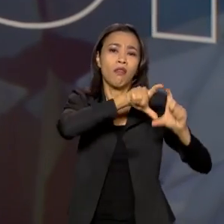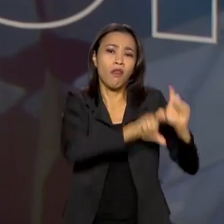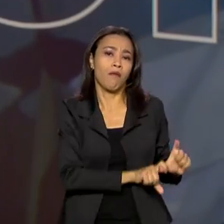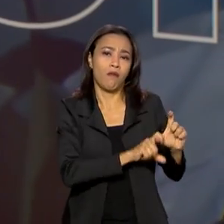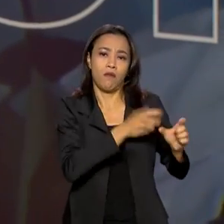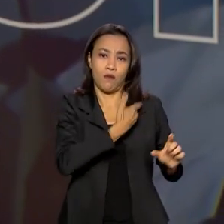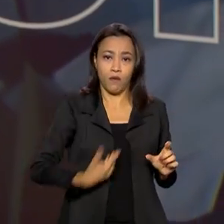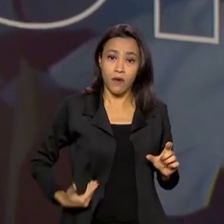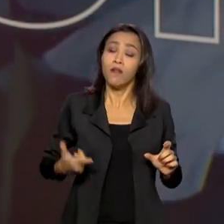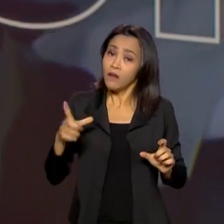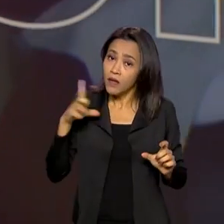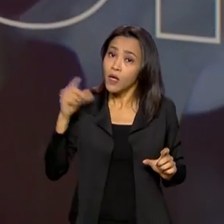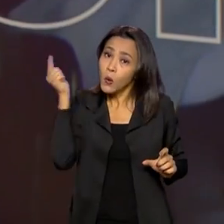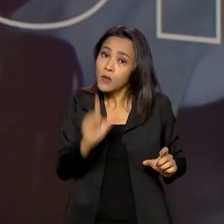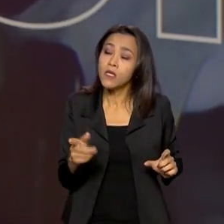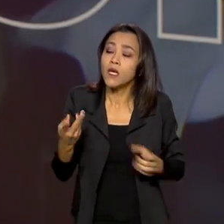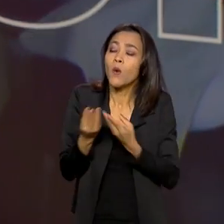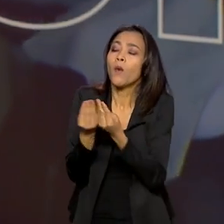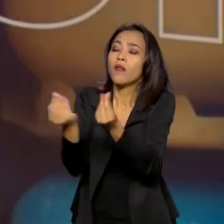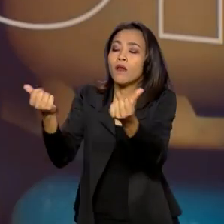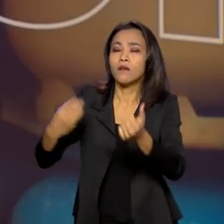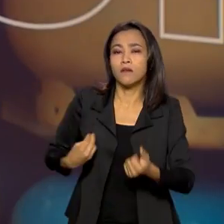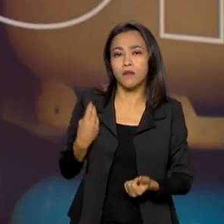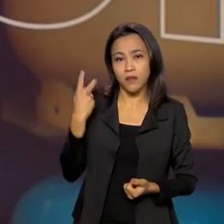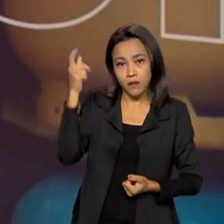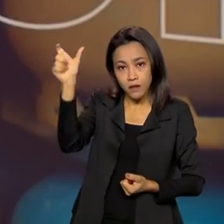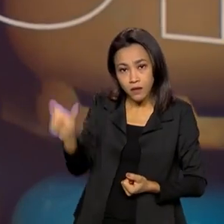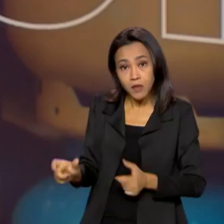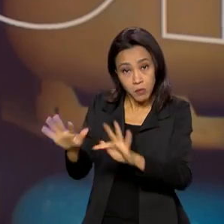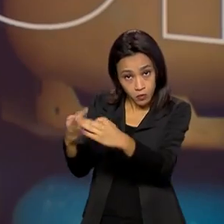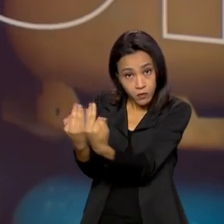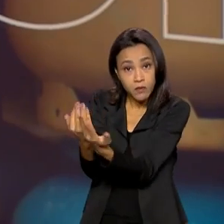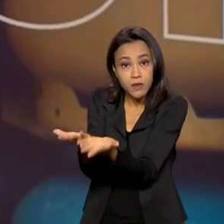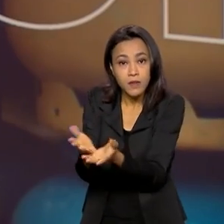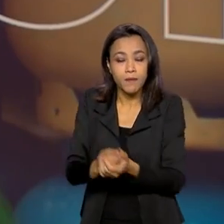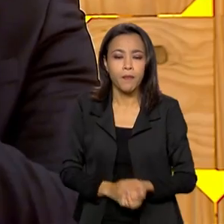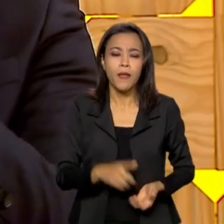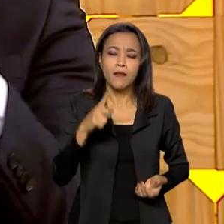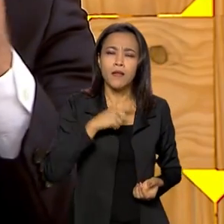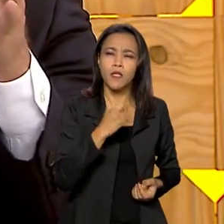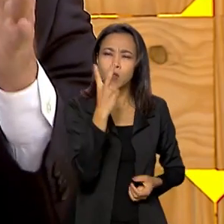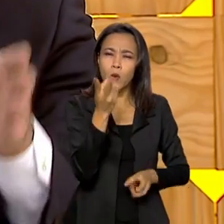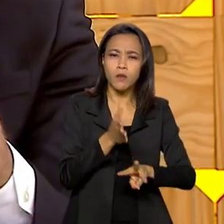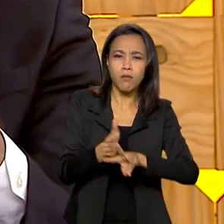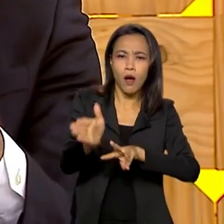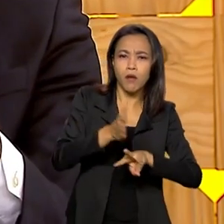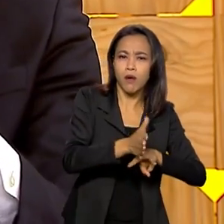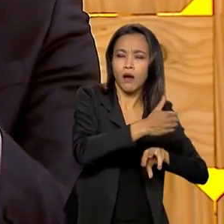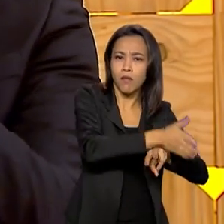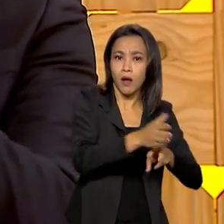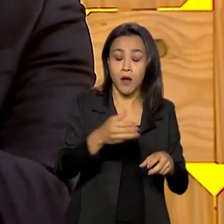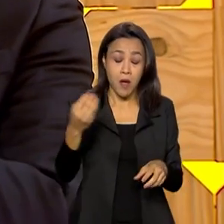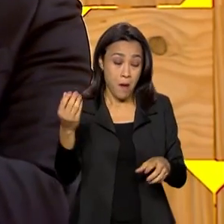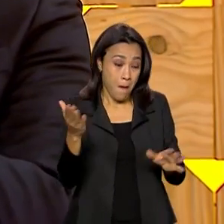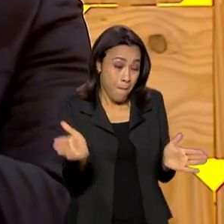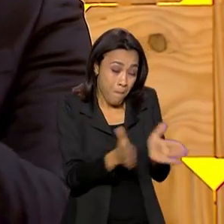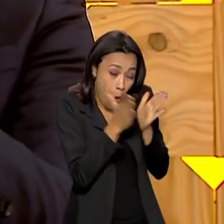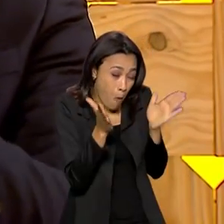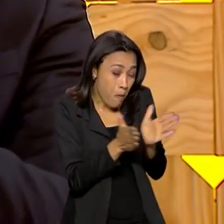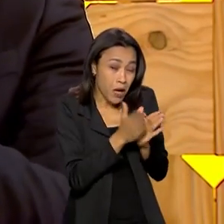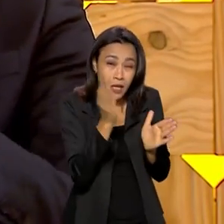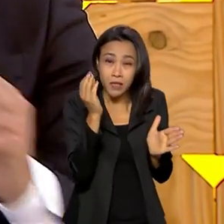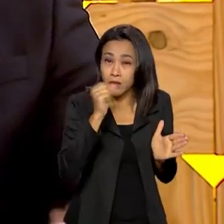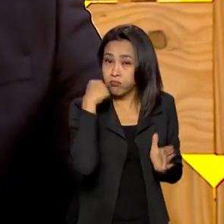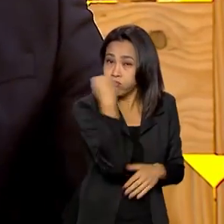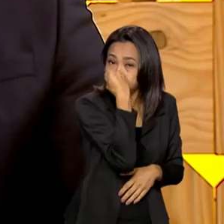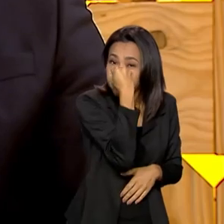uma melhor qualidade de vida para si e para sua família e o auxílio Brasil trabalha com duas faixas de renda extrema pobreza e pobreza é